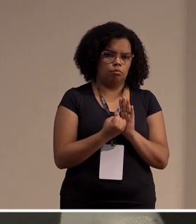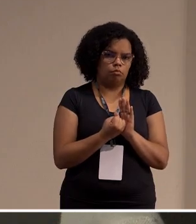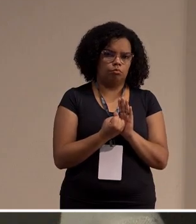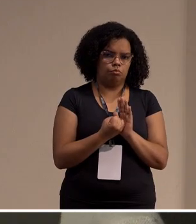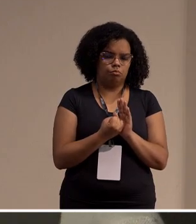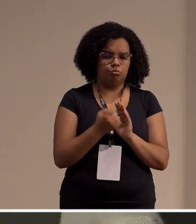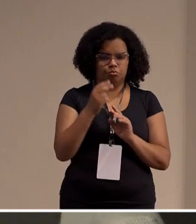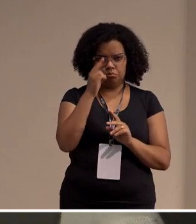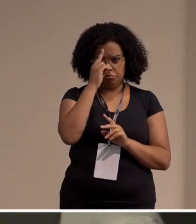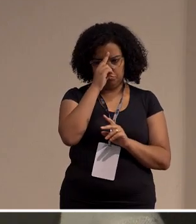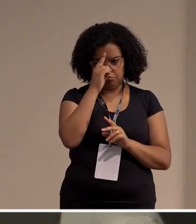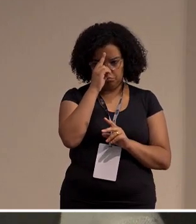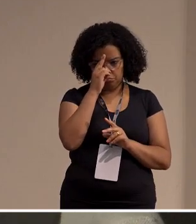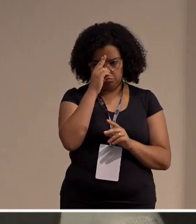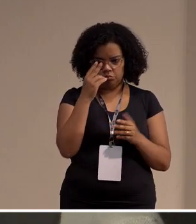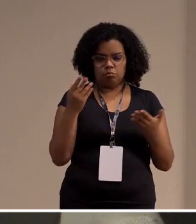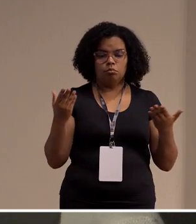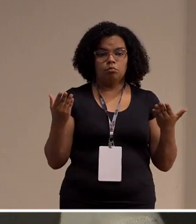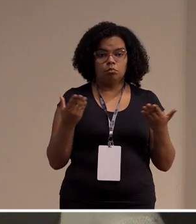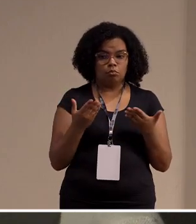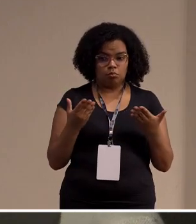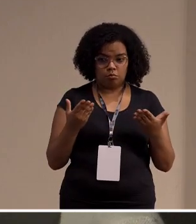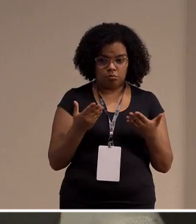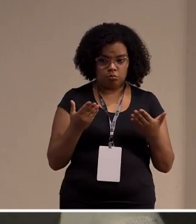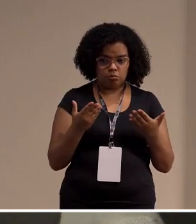história. Agora,